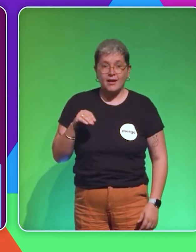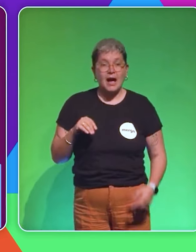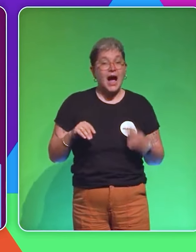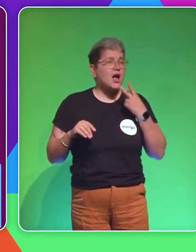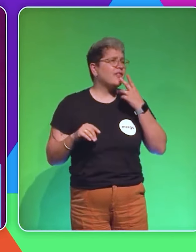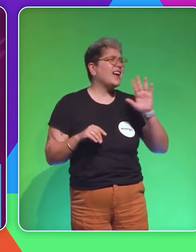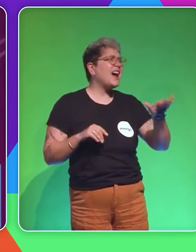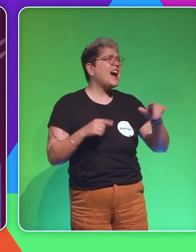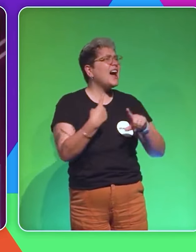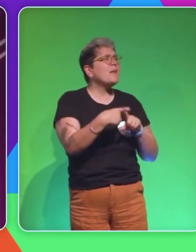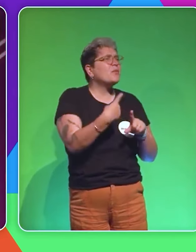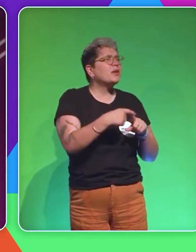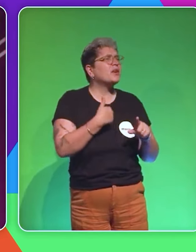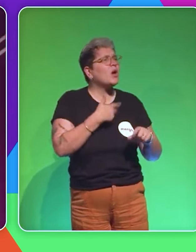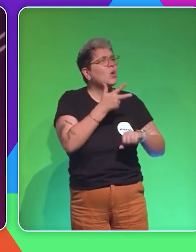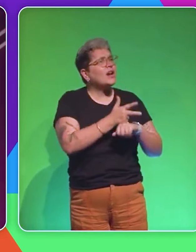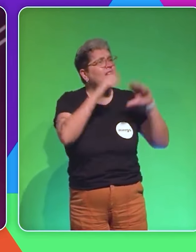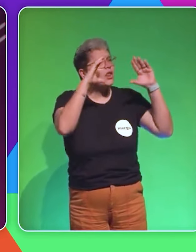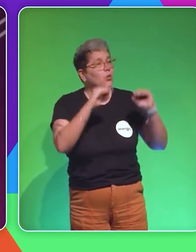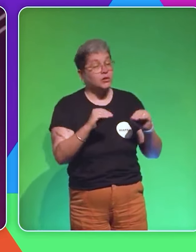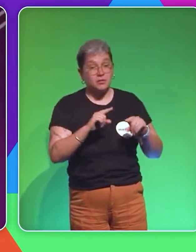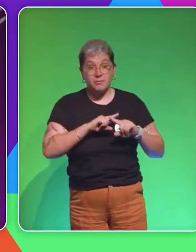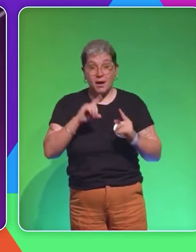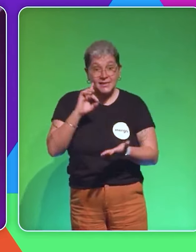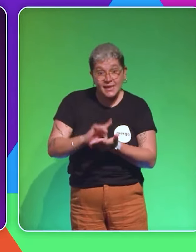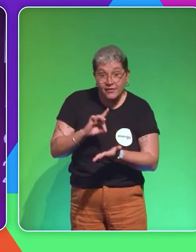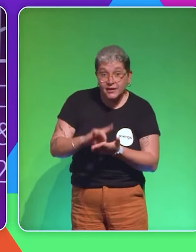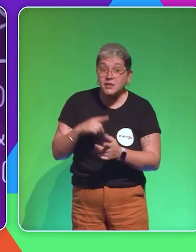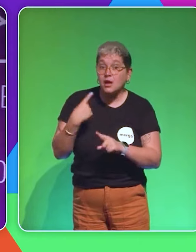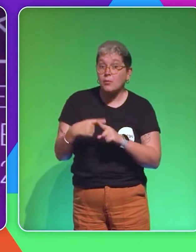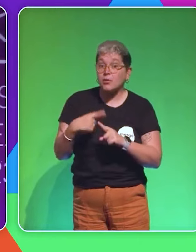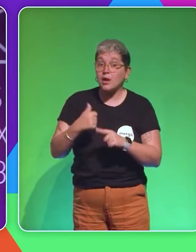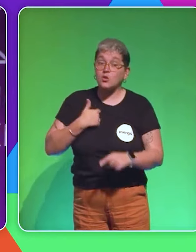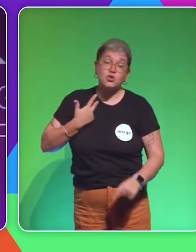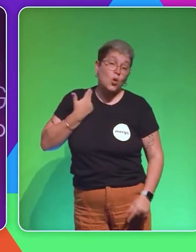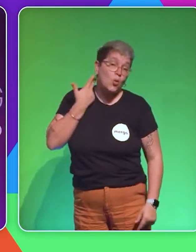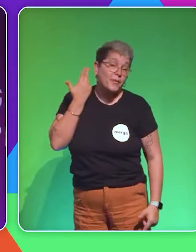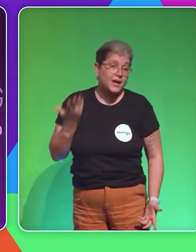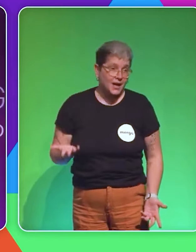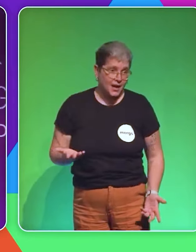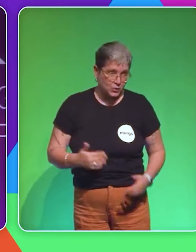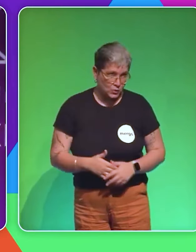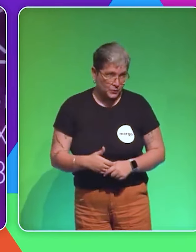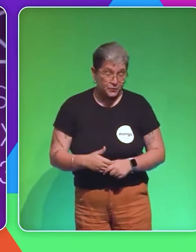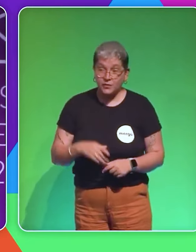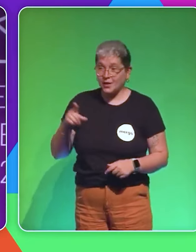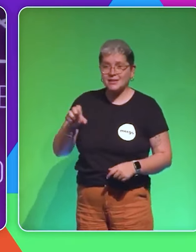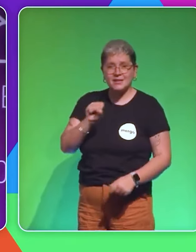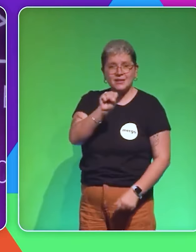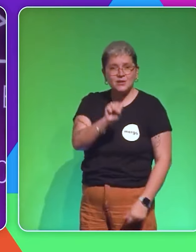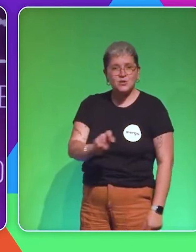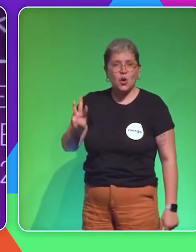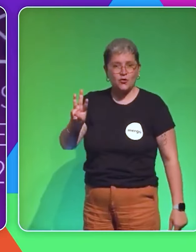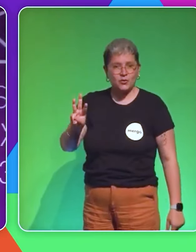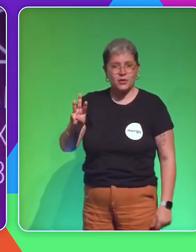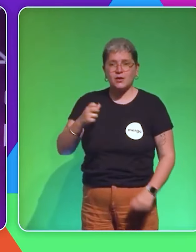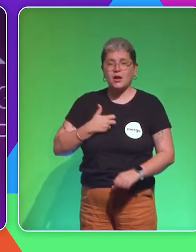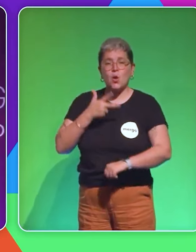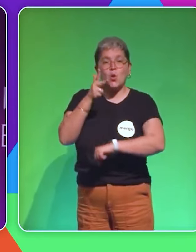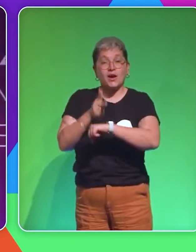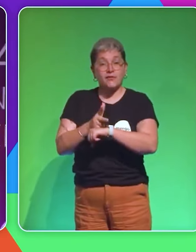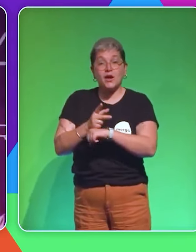tava sem hormônio da tiroide eu tava realmente lento inchado o software é apenas ferramenta eu gravei no último dia que eu vi minha madrinha